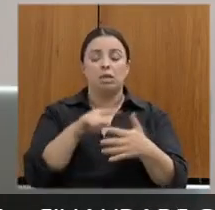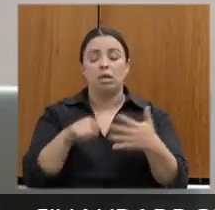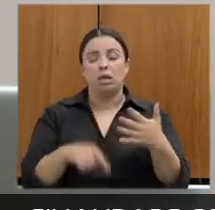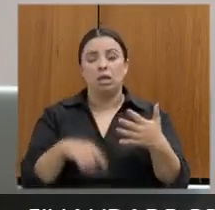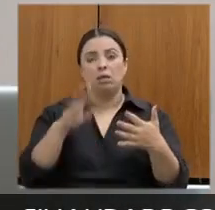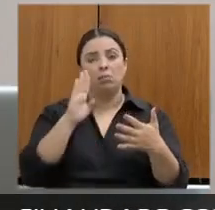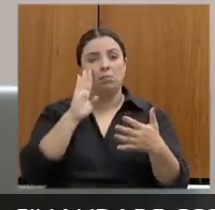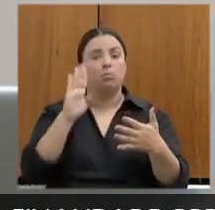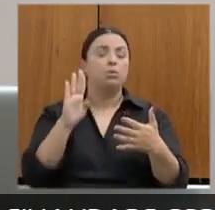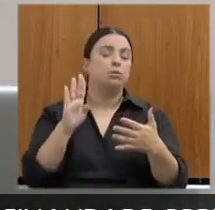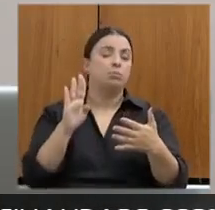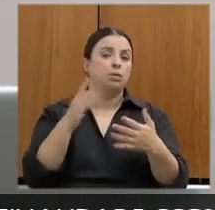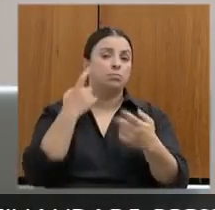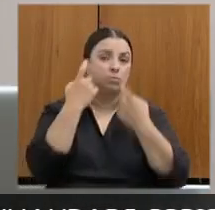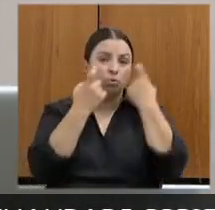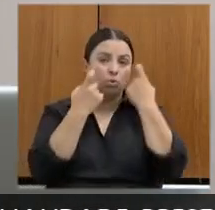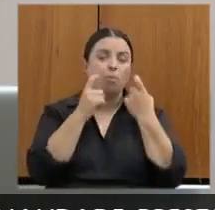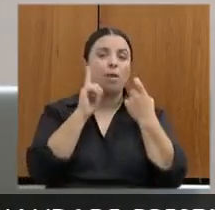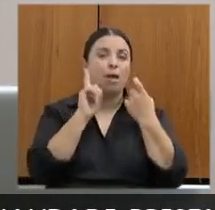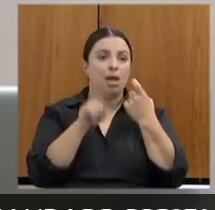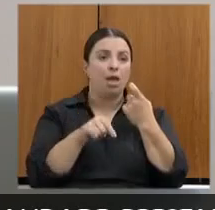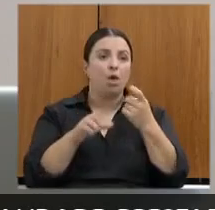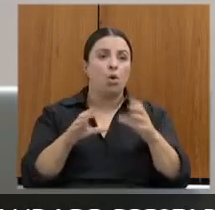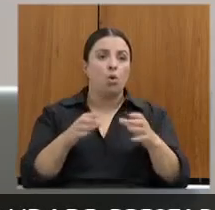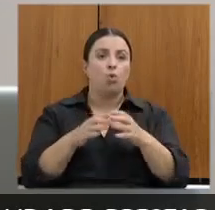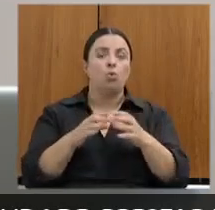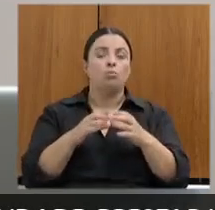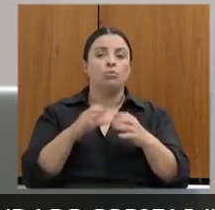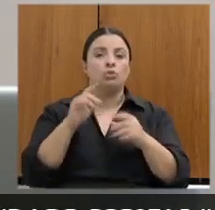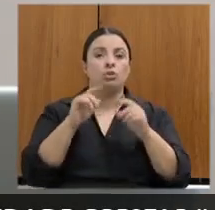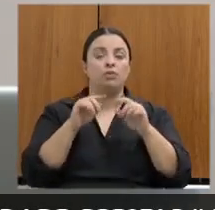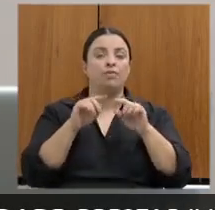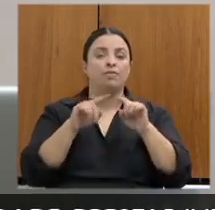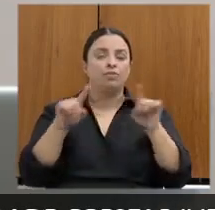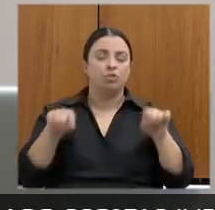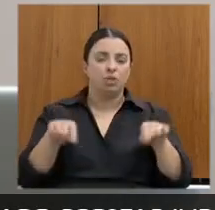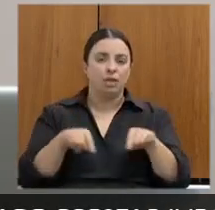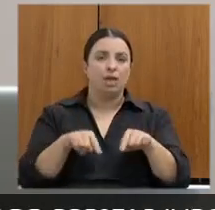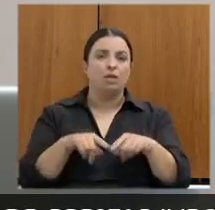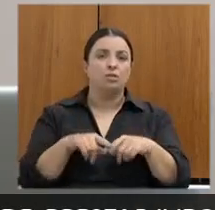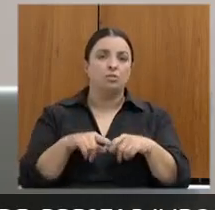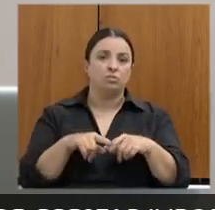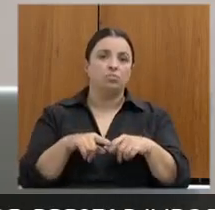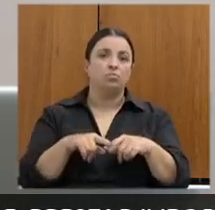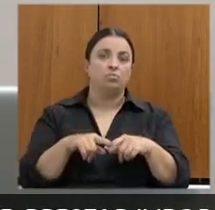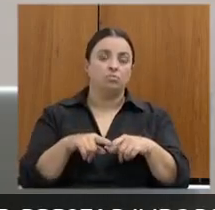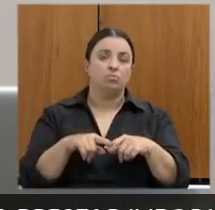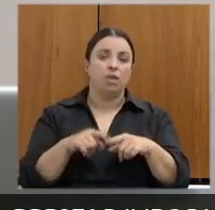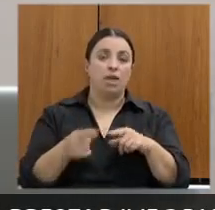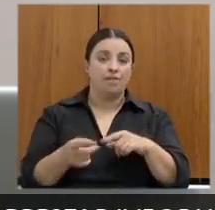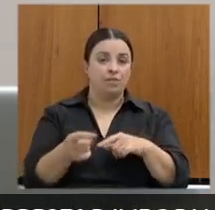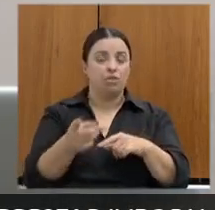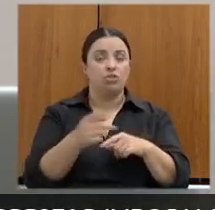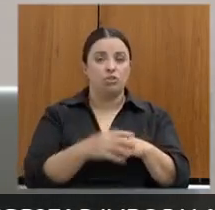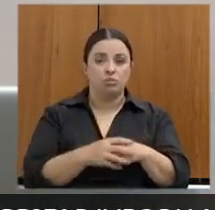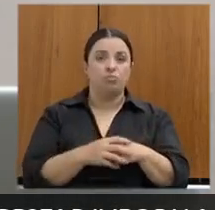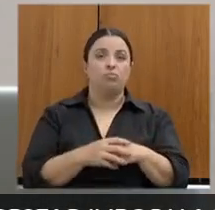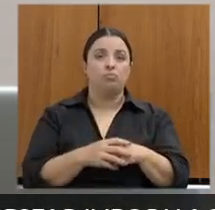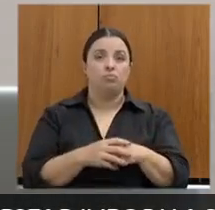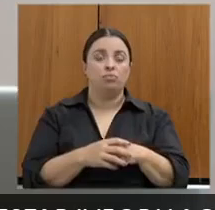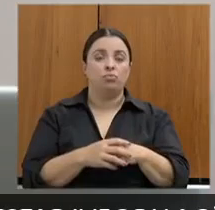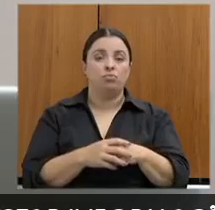de segurança é a questão do efetivo efetivo na Polícia Civil Beira quase cinquenta por cento